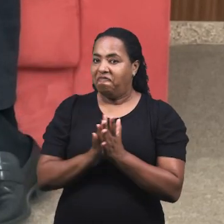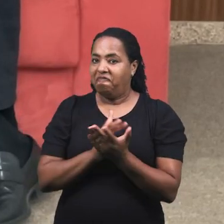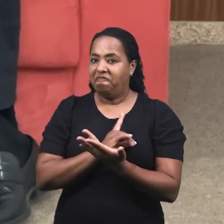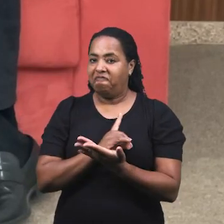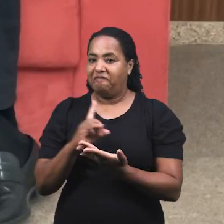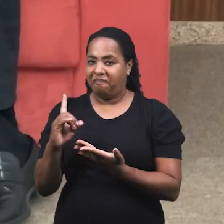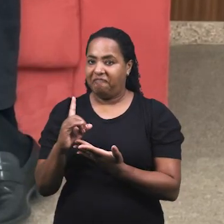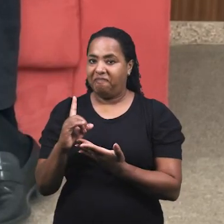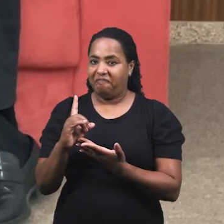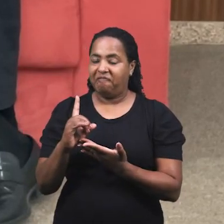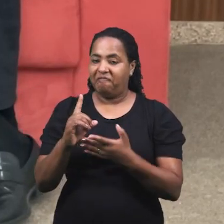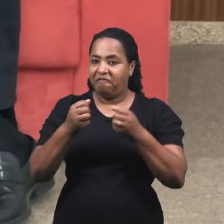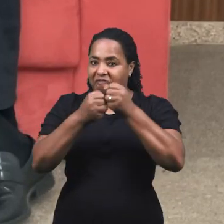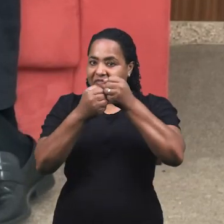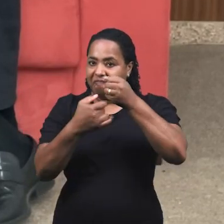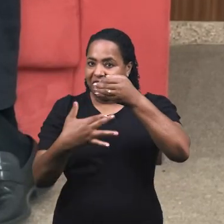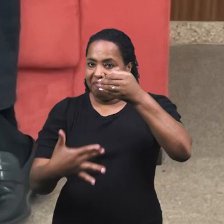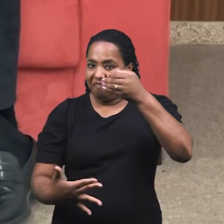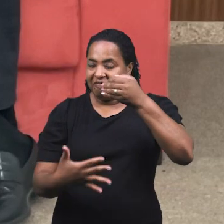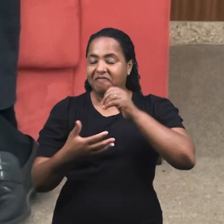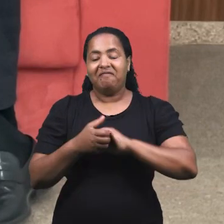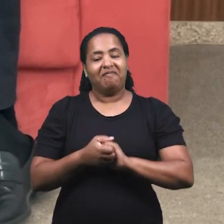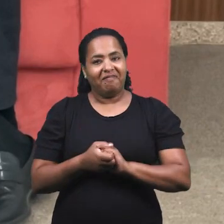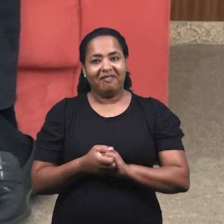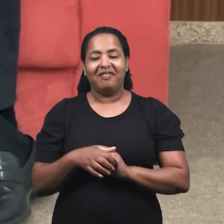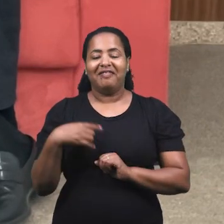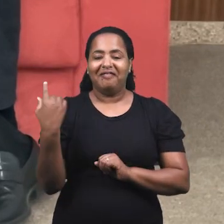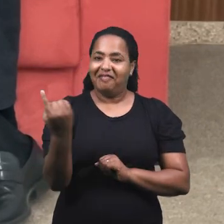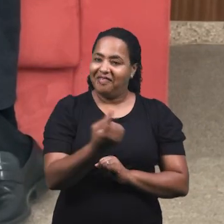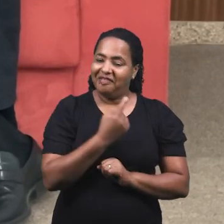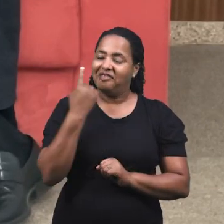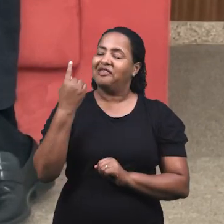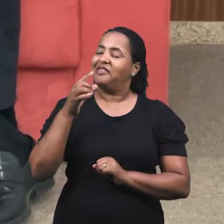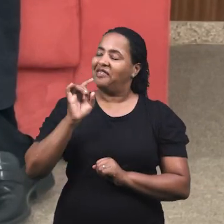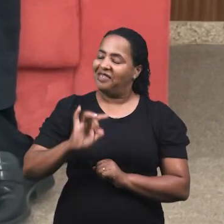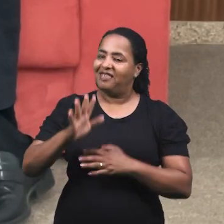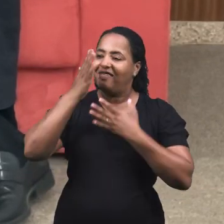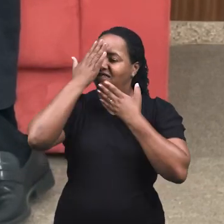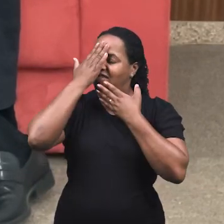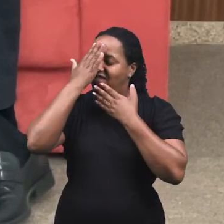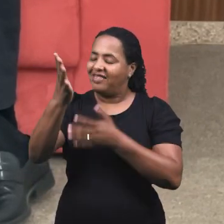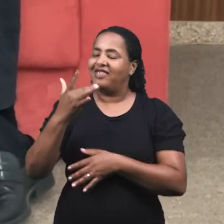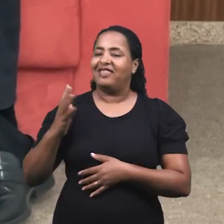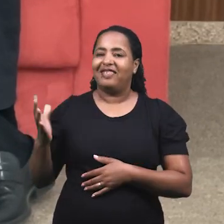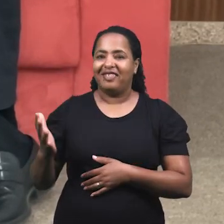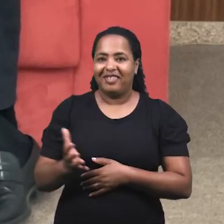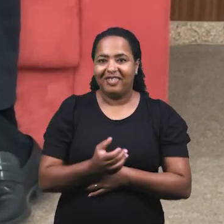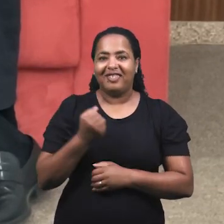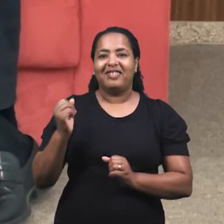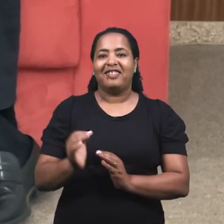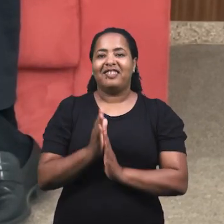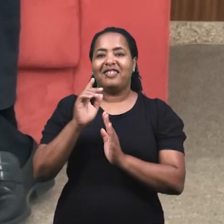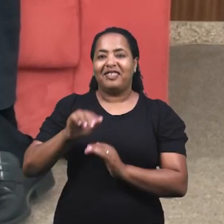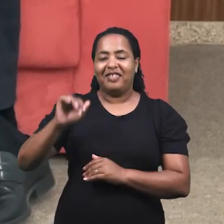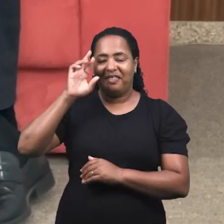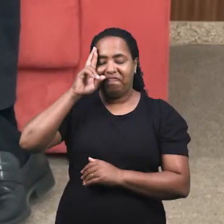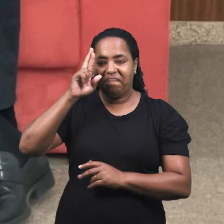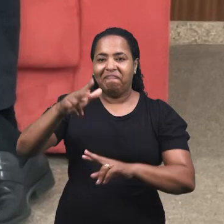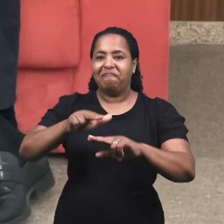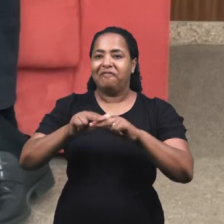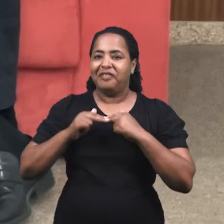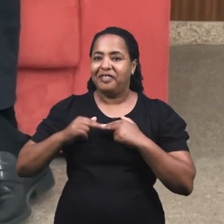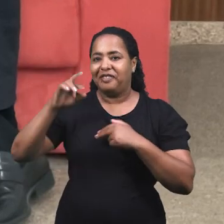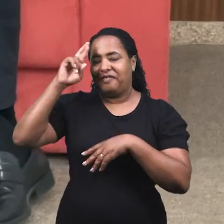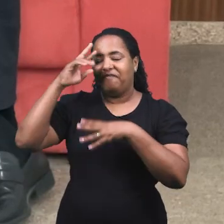sendo descortinada. Meus irmãos, nós só temos a glorificar, a adorar, a louvar o nome do Senhor, porque tem nos dado